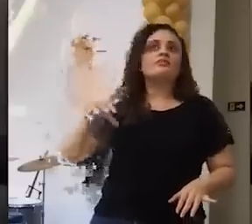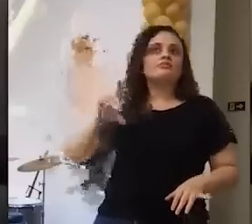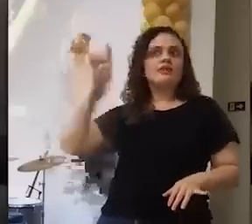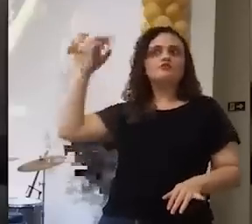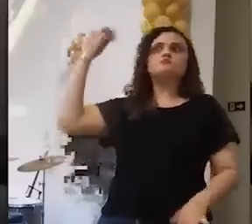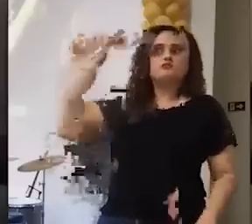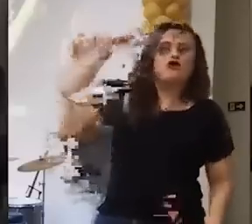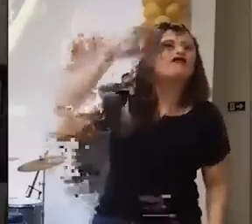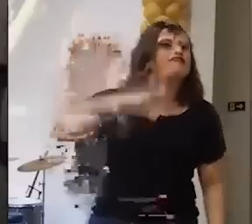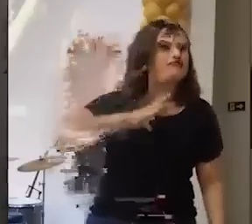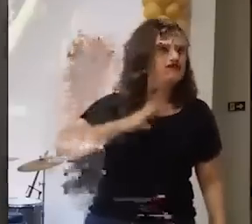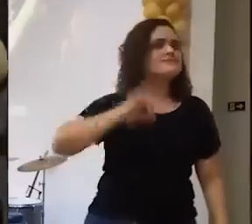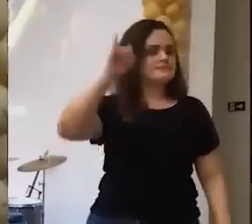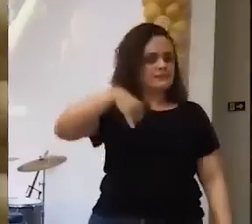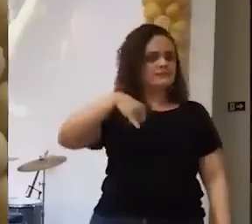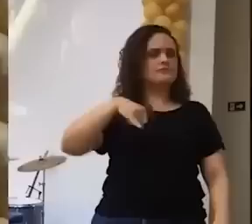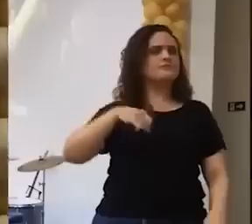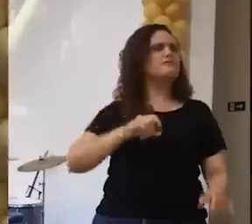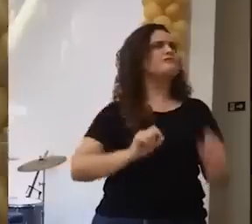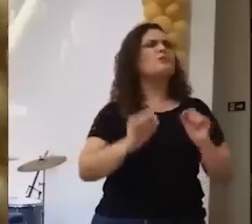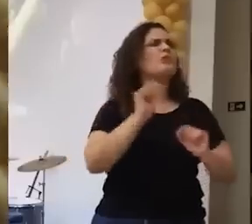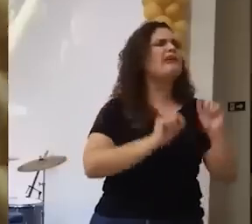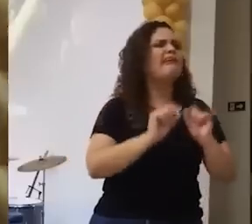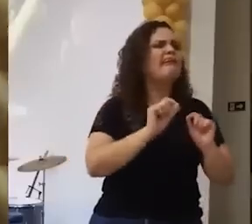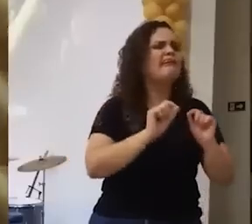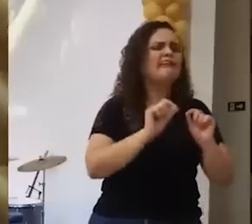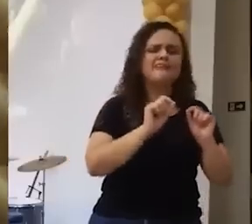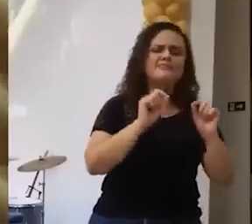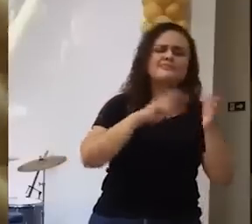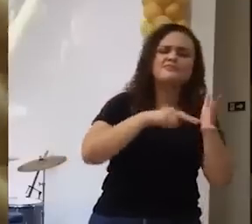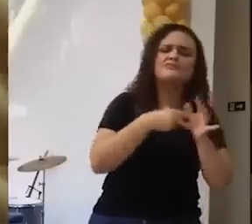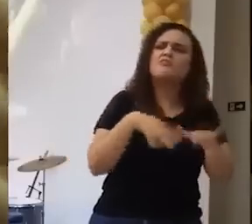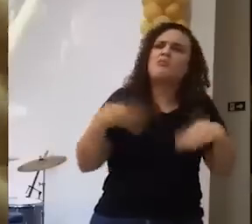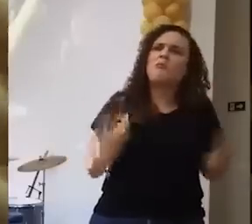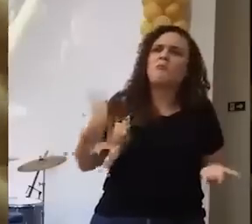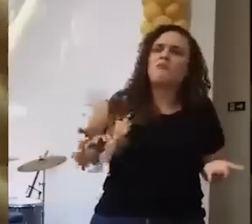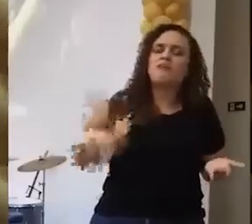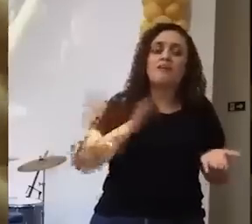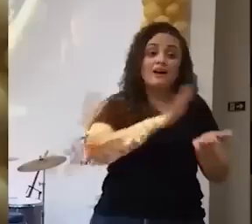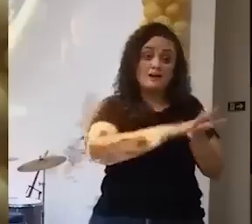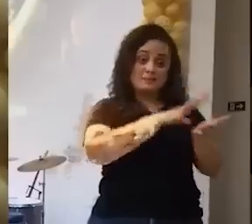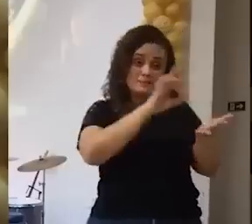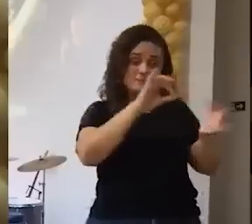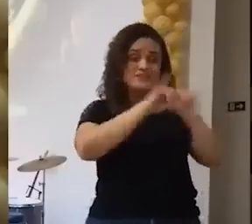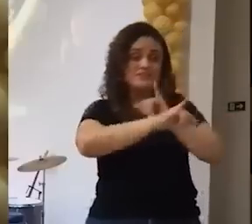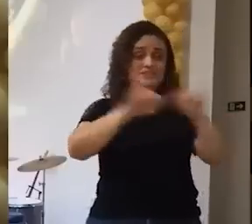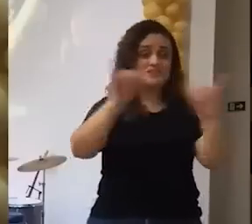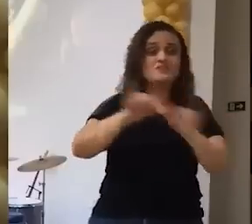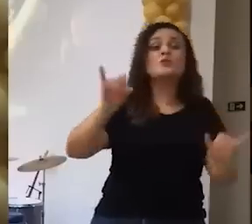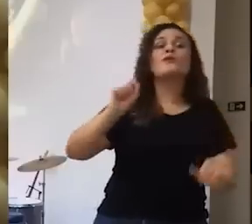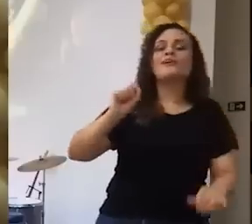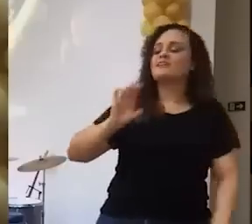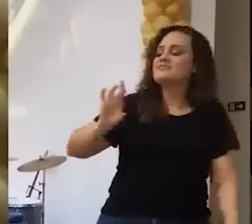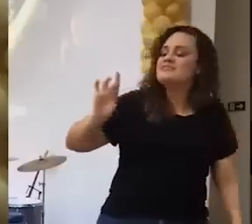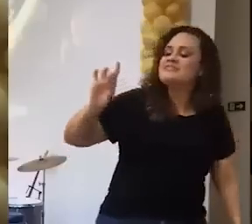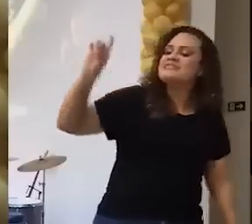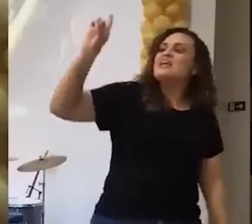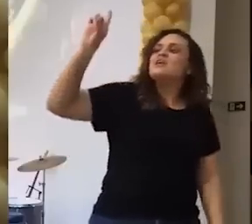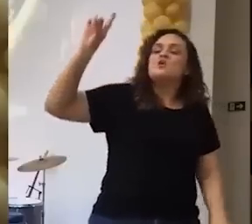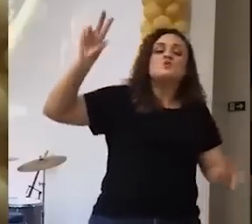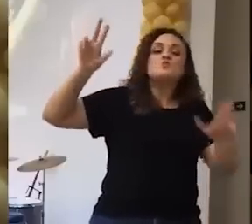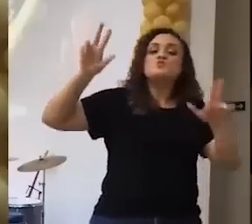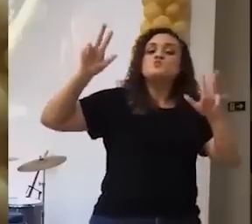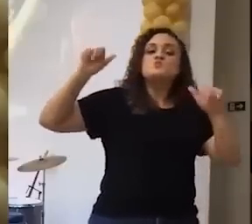Então o que a Bíblia quer dizer que Deus perdoa e esquece? A Bíblia quer dizer que Deus nunca mais joga no